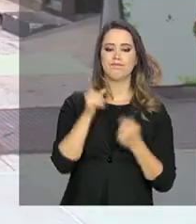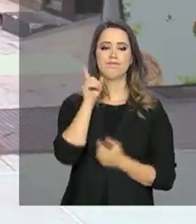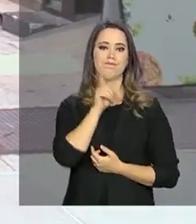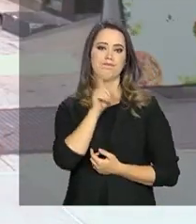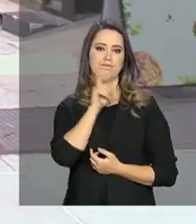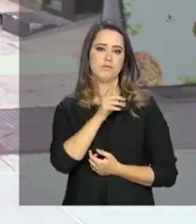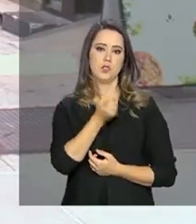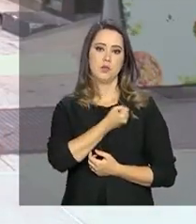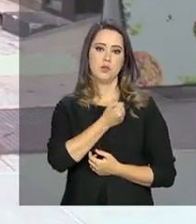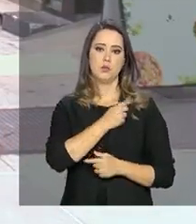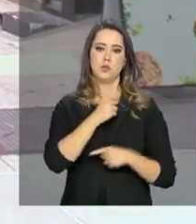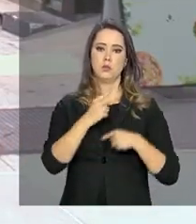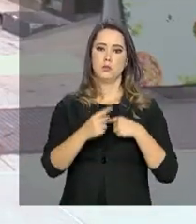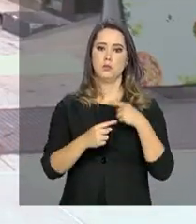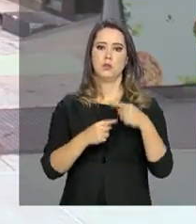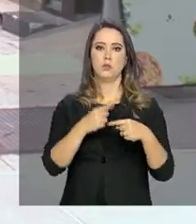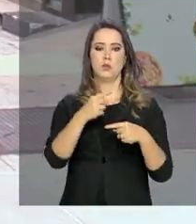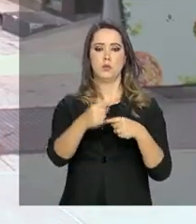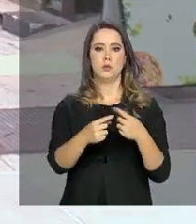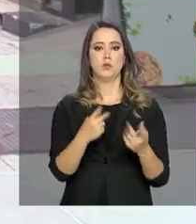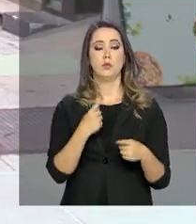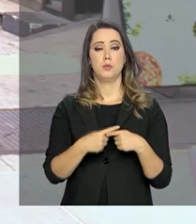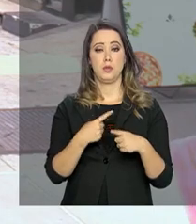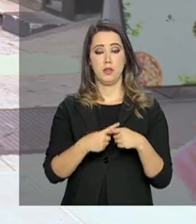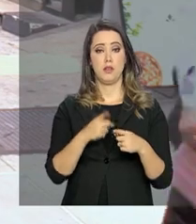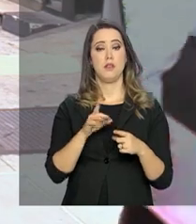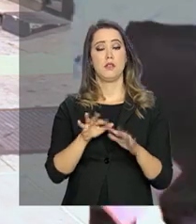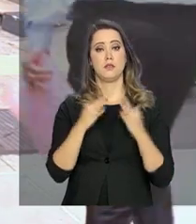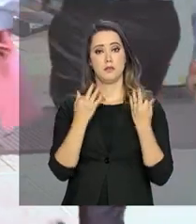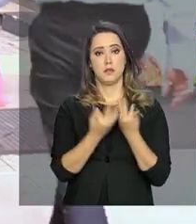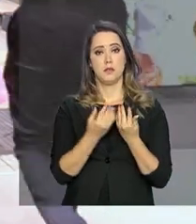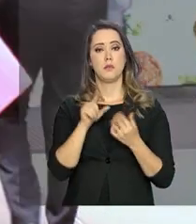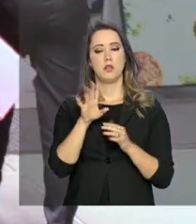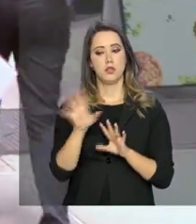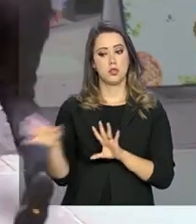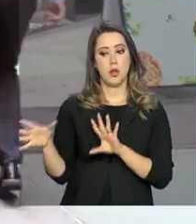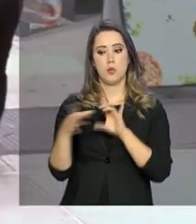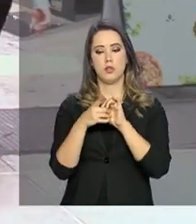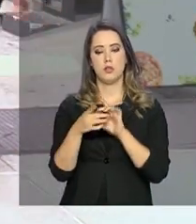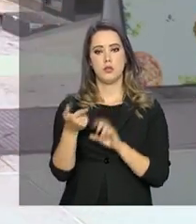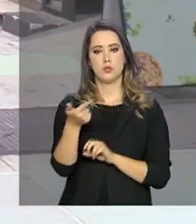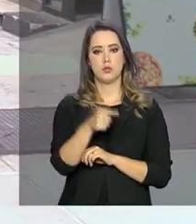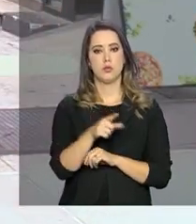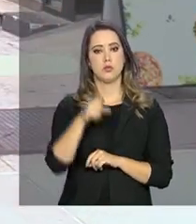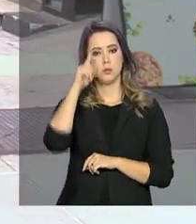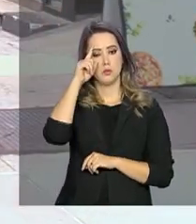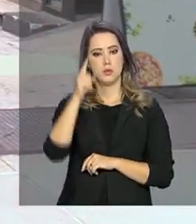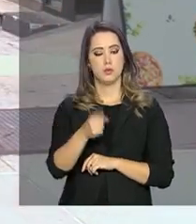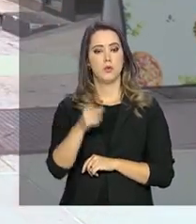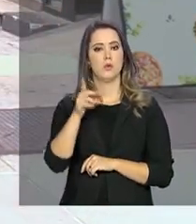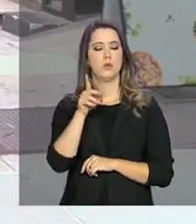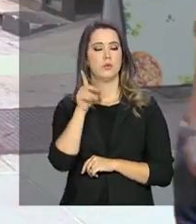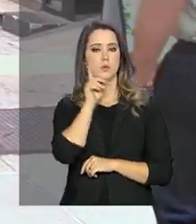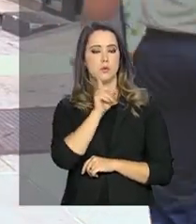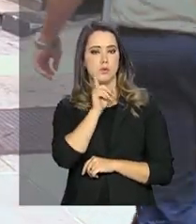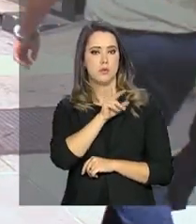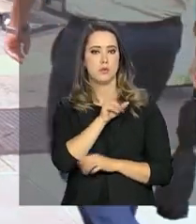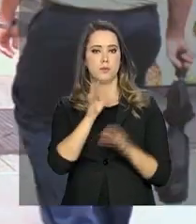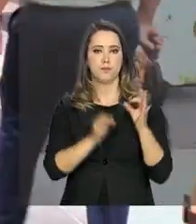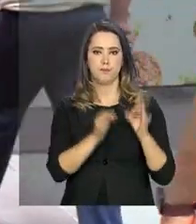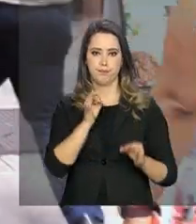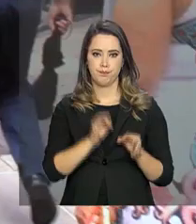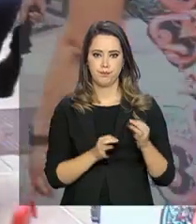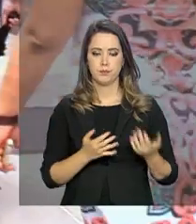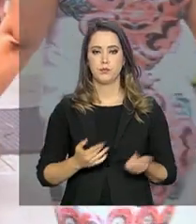o número muda a cada dia já que algumas famílias já foram punidas por decisão da justiça norte-americana aqui em nova york um dos compromissos do